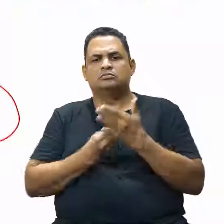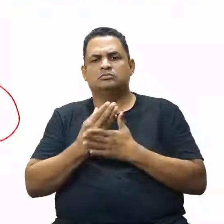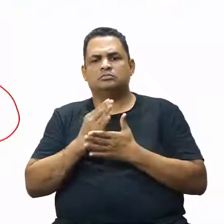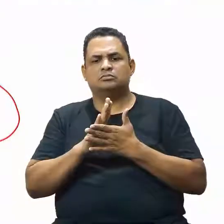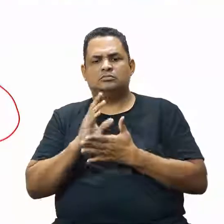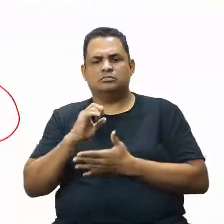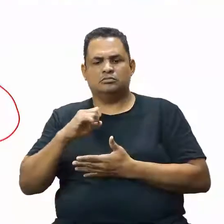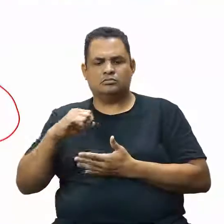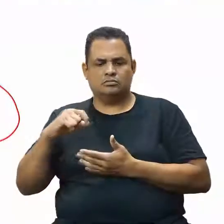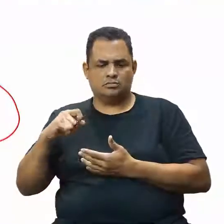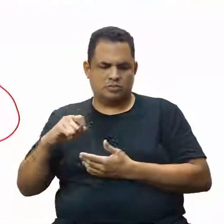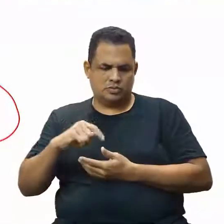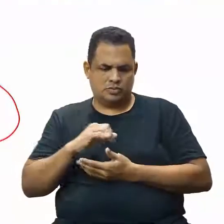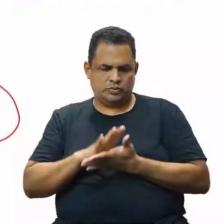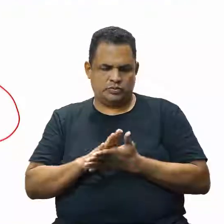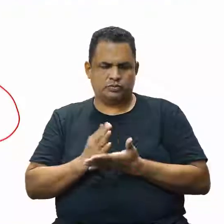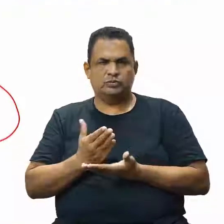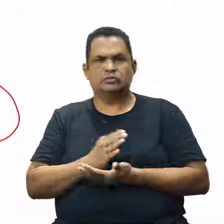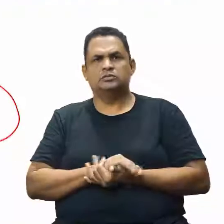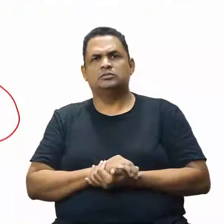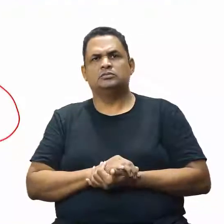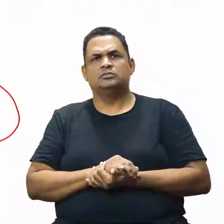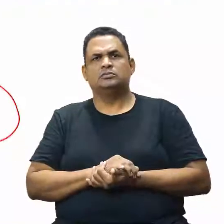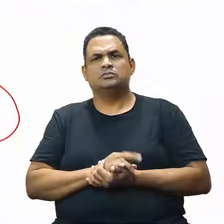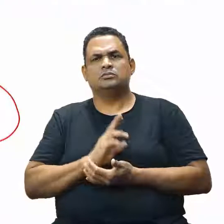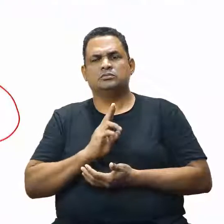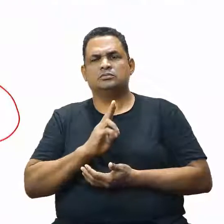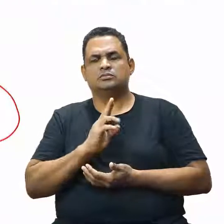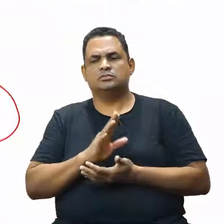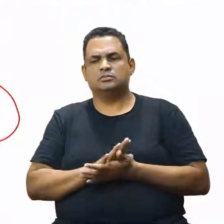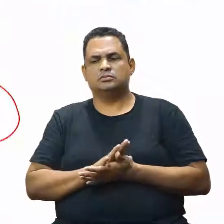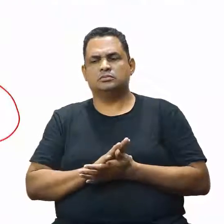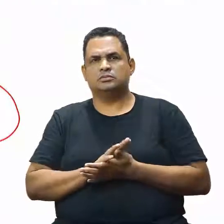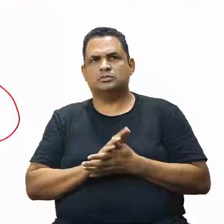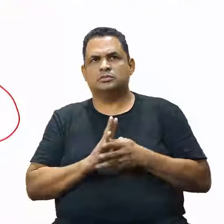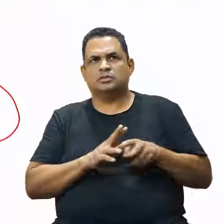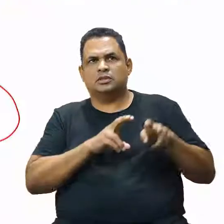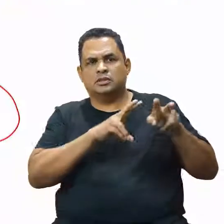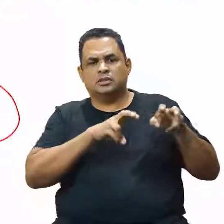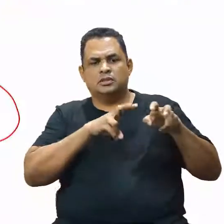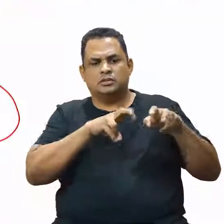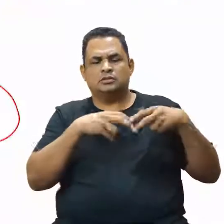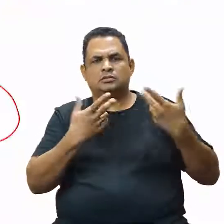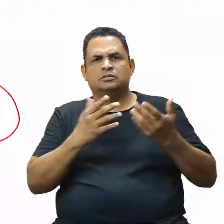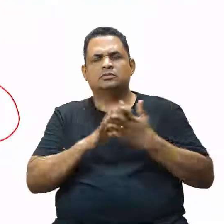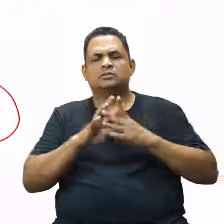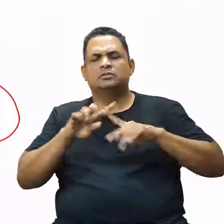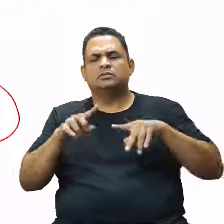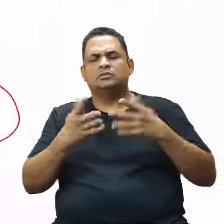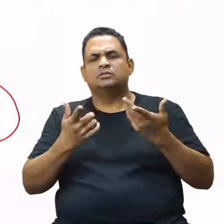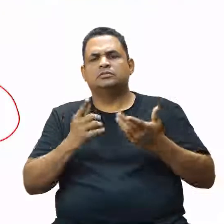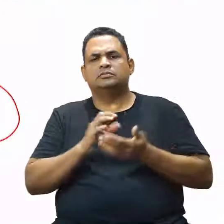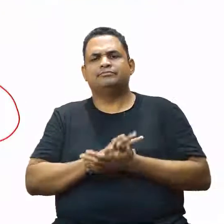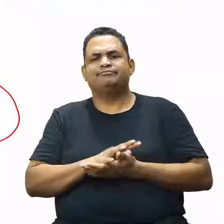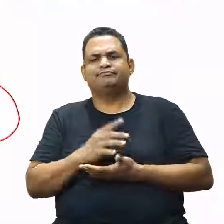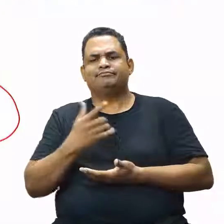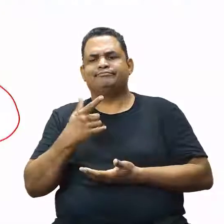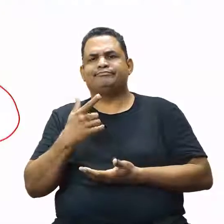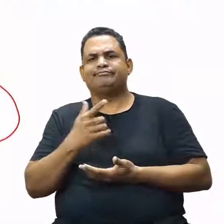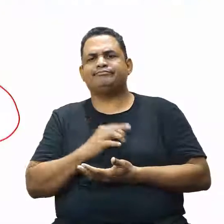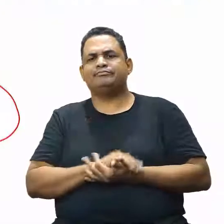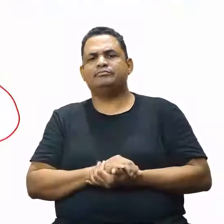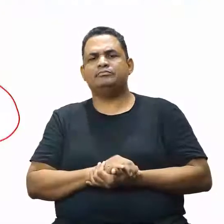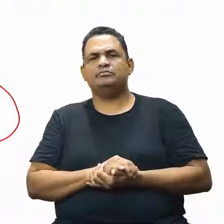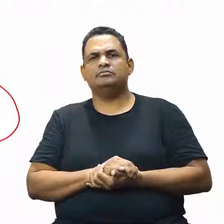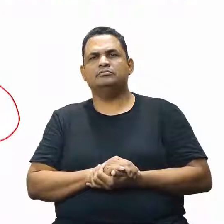aminocultura. Isso dá um processo, por exemplo, na agricultura, a agricultura não tem tanto porque a gente